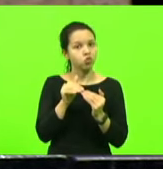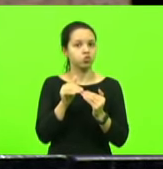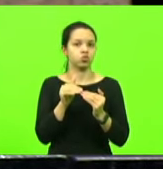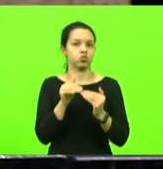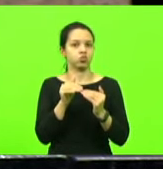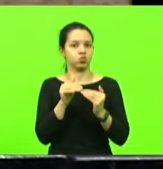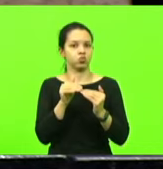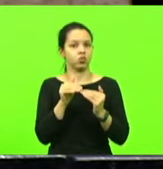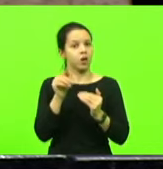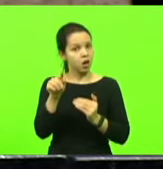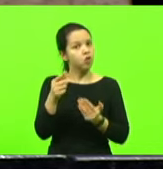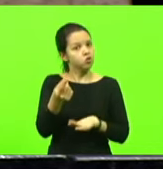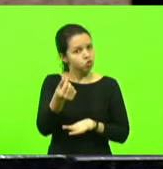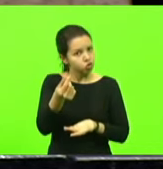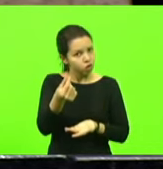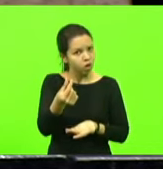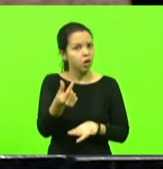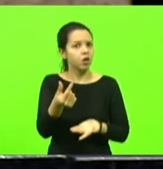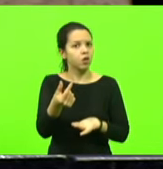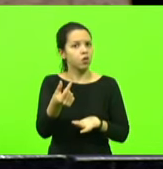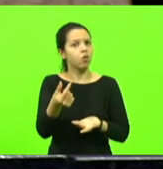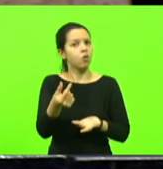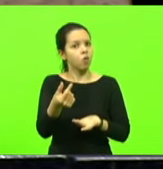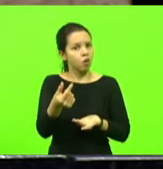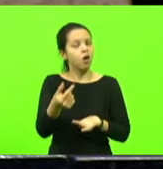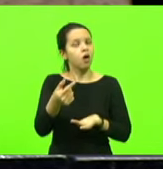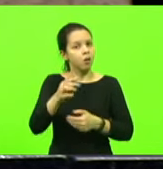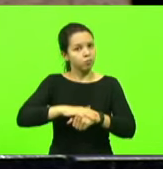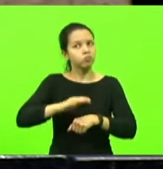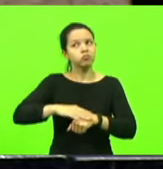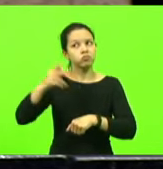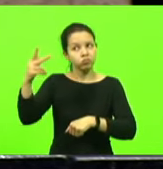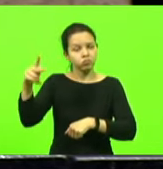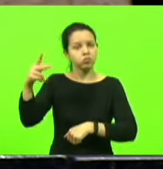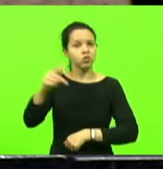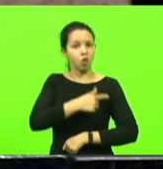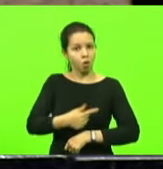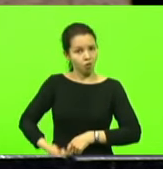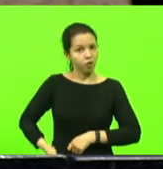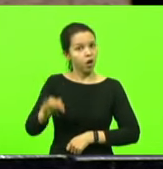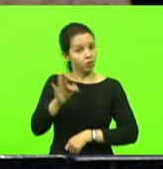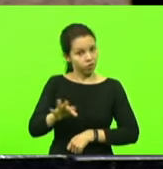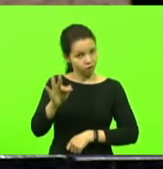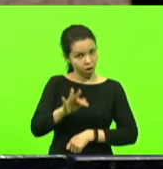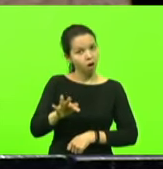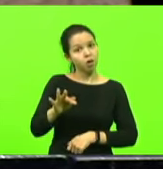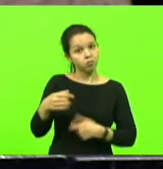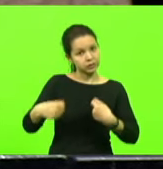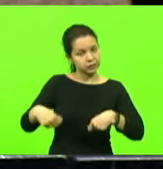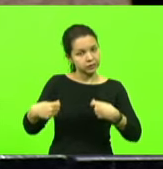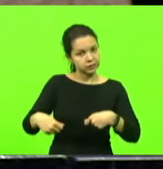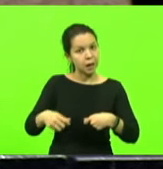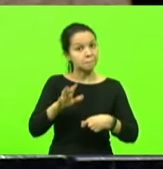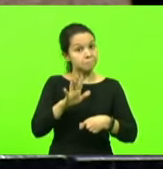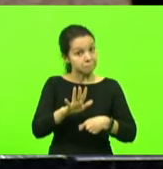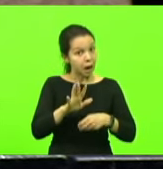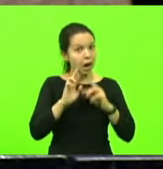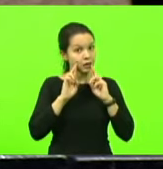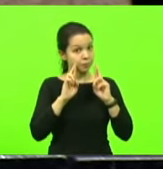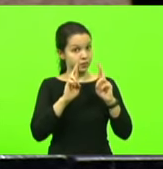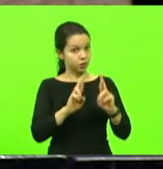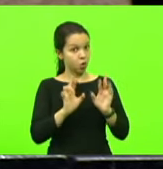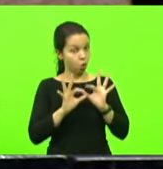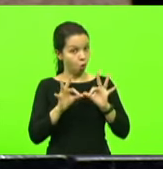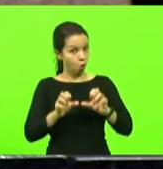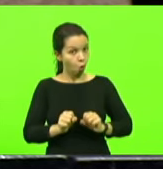que esse recurso deveria vir do governo federal, mas respeitando todo o esforço